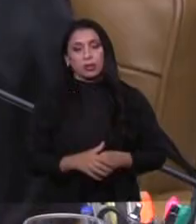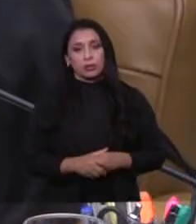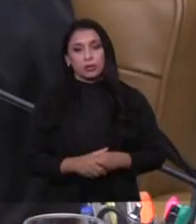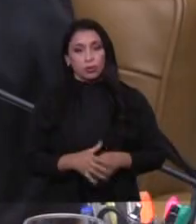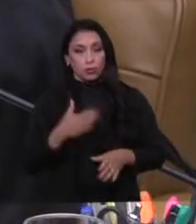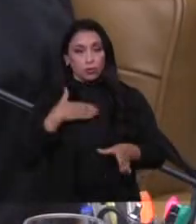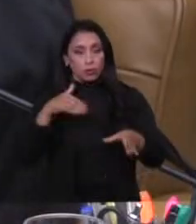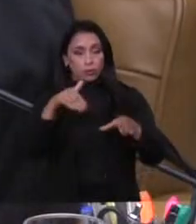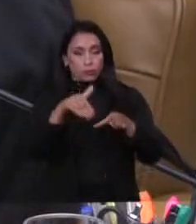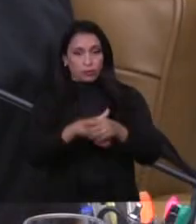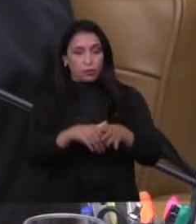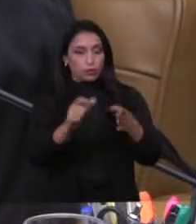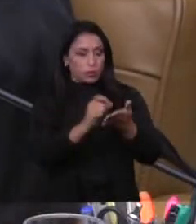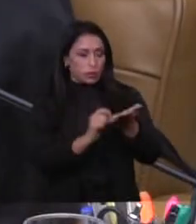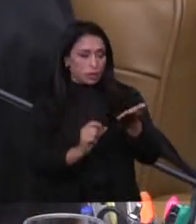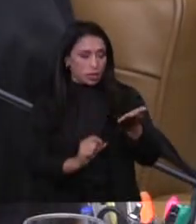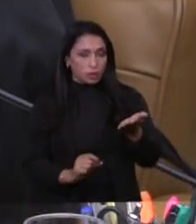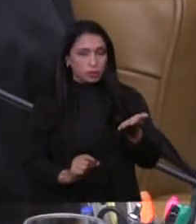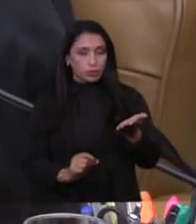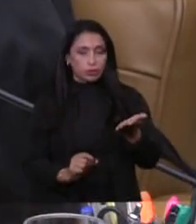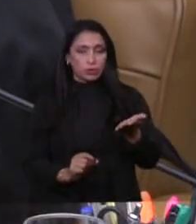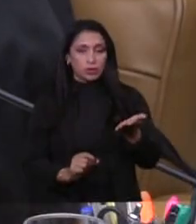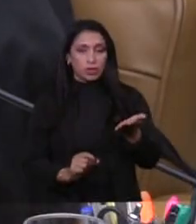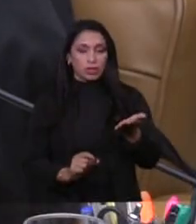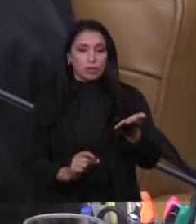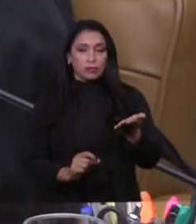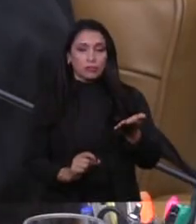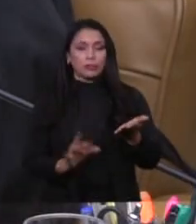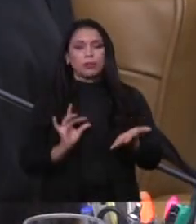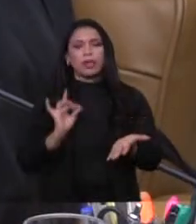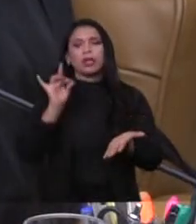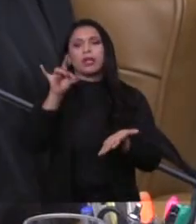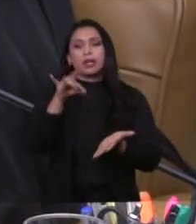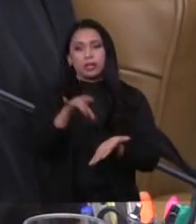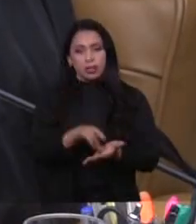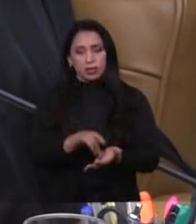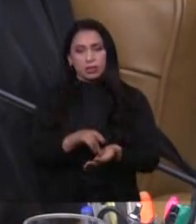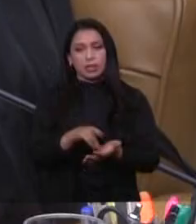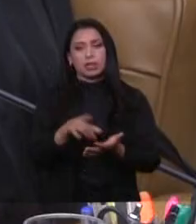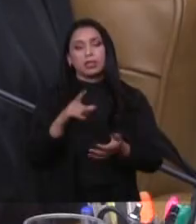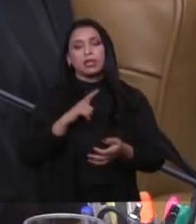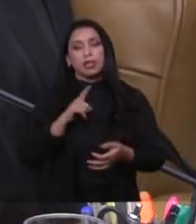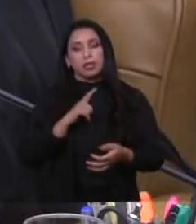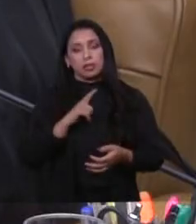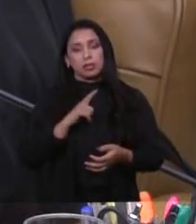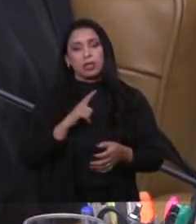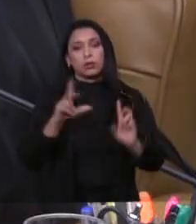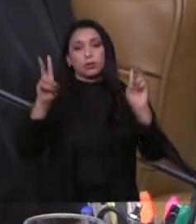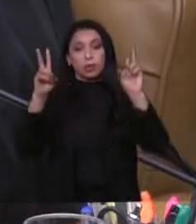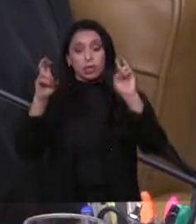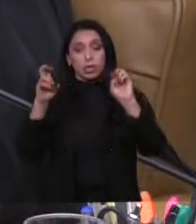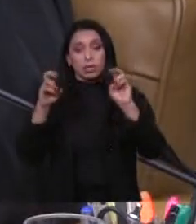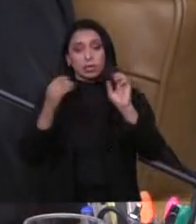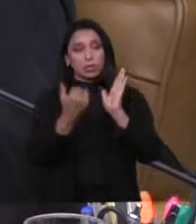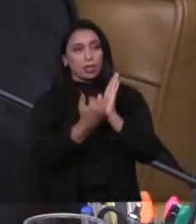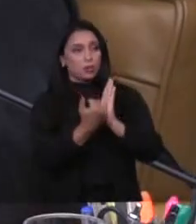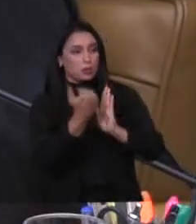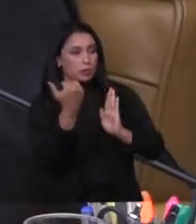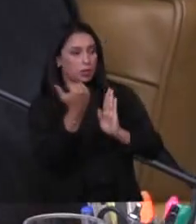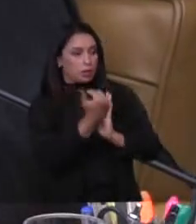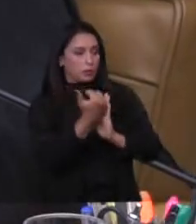meu voto escrito a minha reiteração em relação a essa questão preliminar.